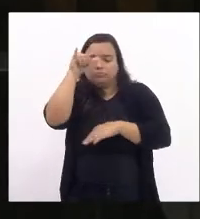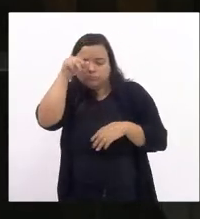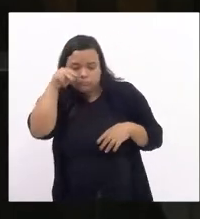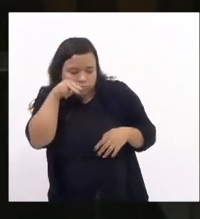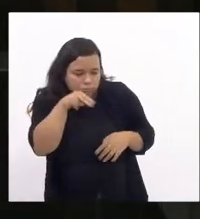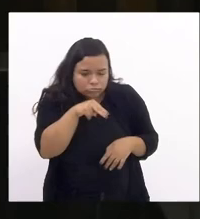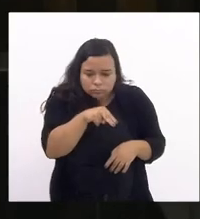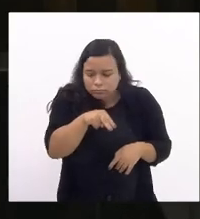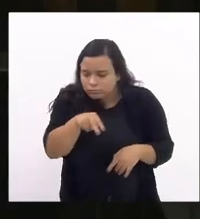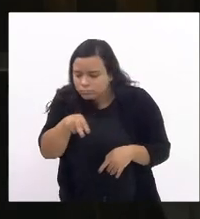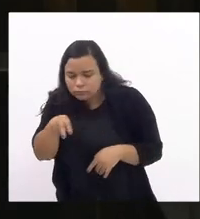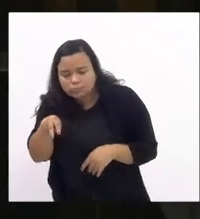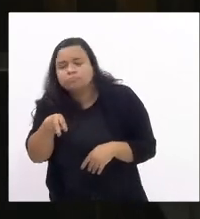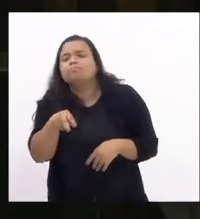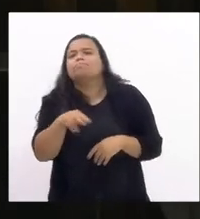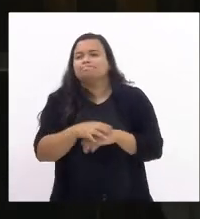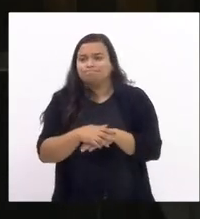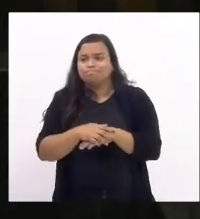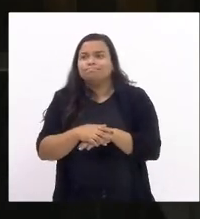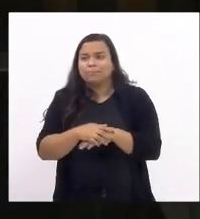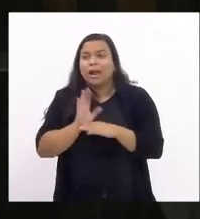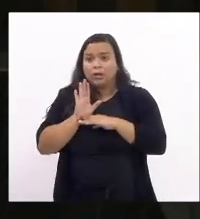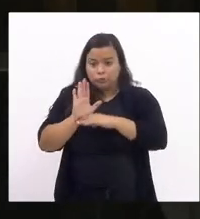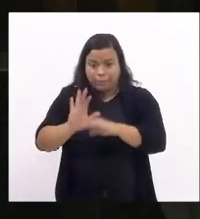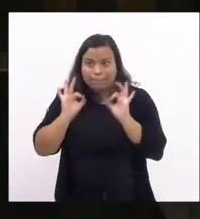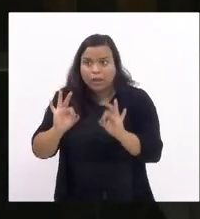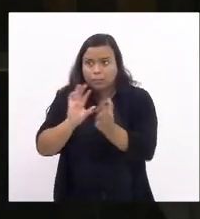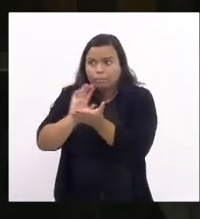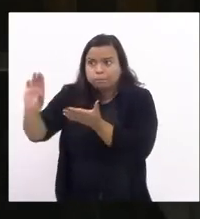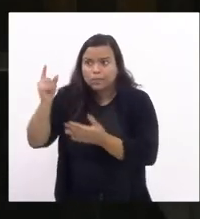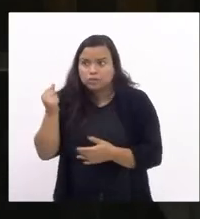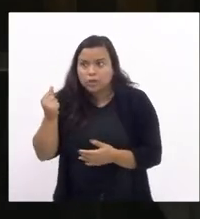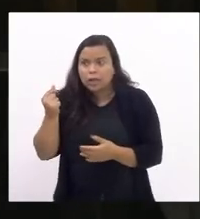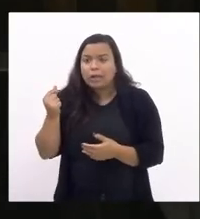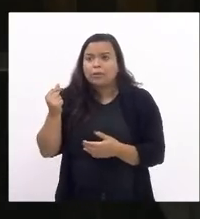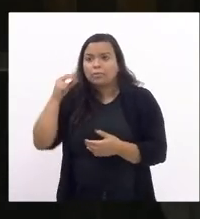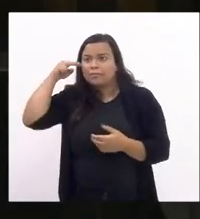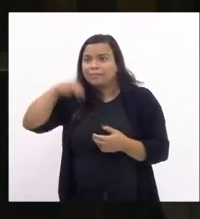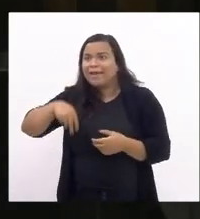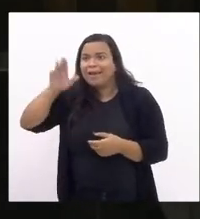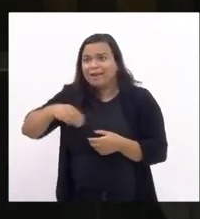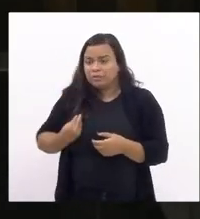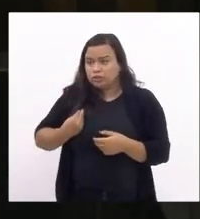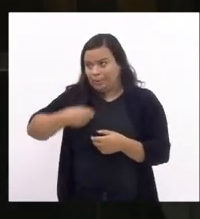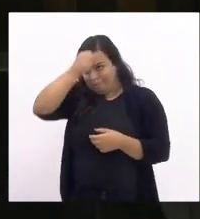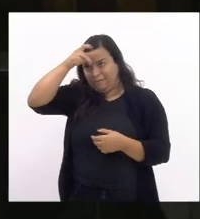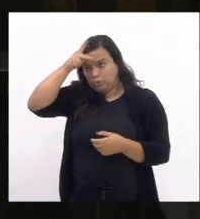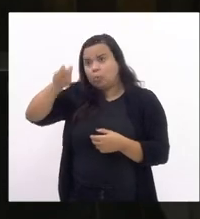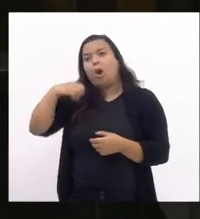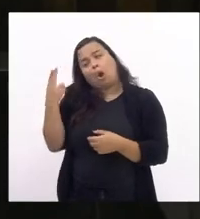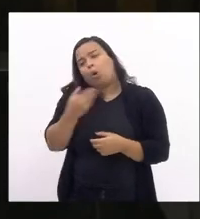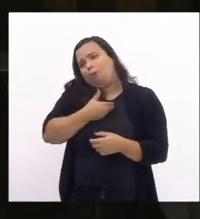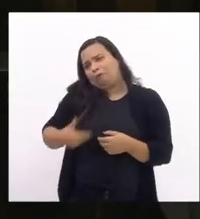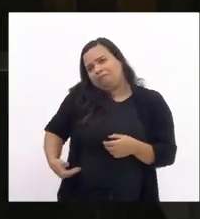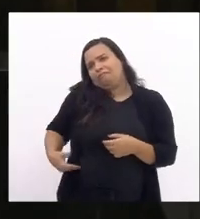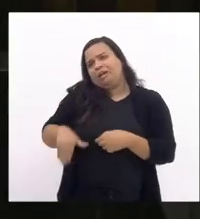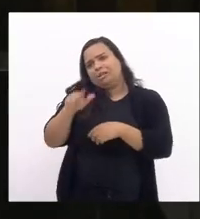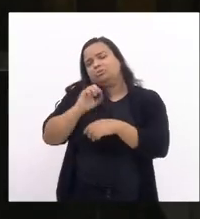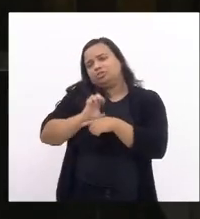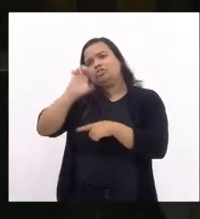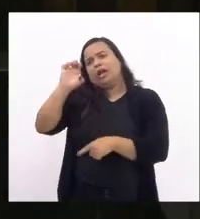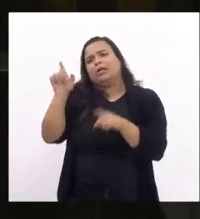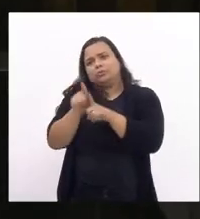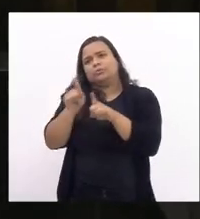fato, repassar dinheiro para os cofres da prefeitura, que é quem está lá no dia a dia, ou para o governo do Estado, que